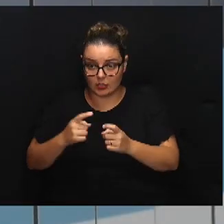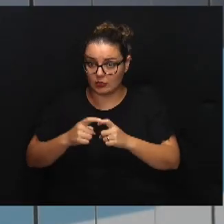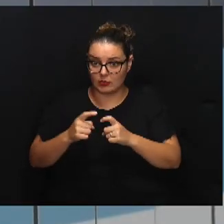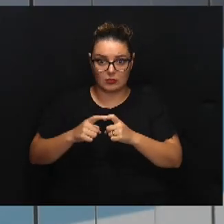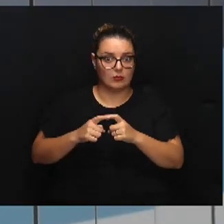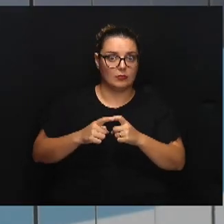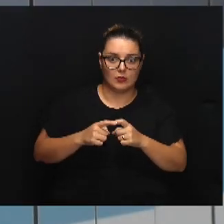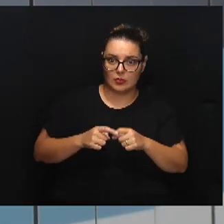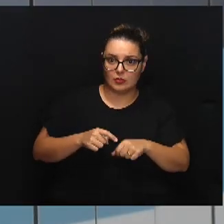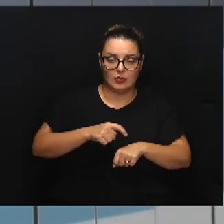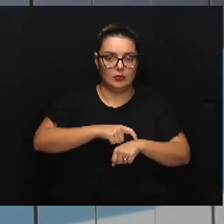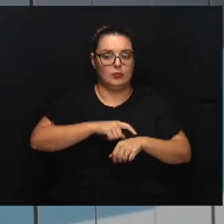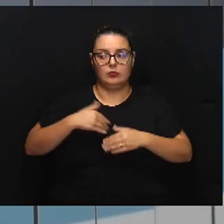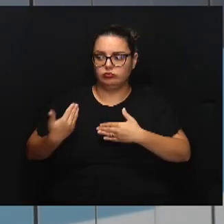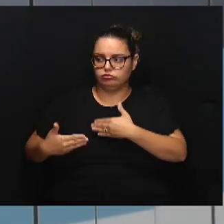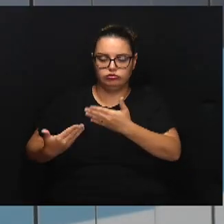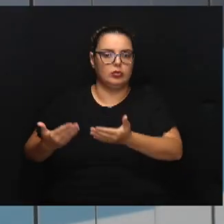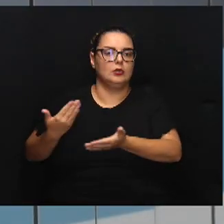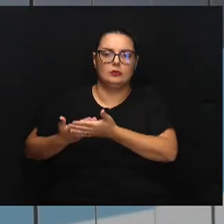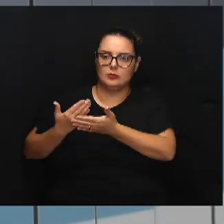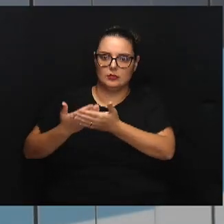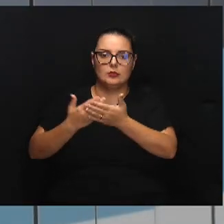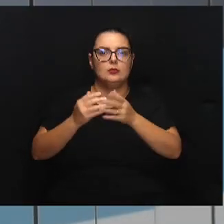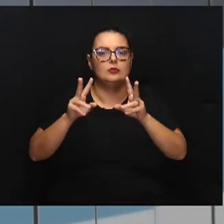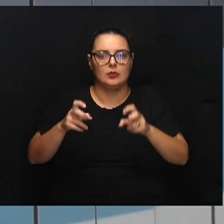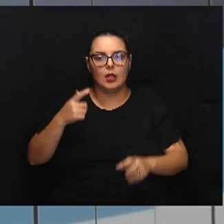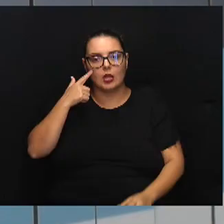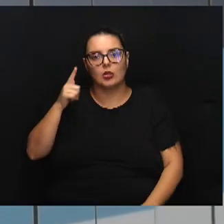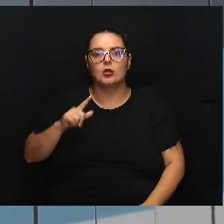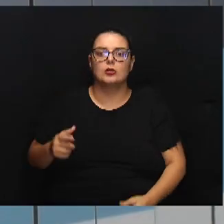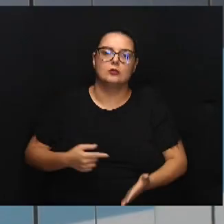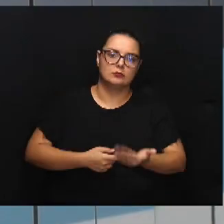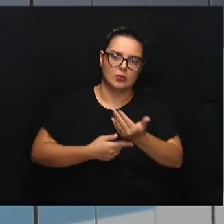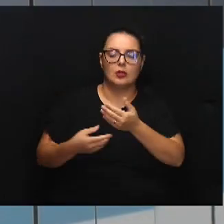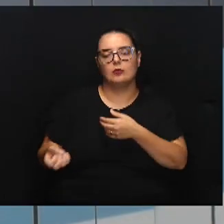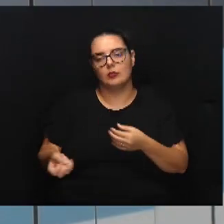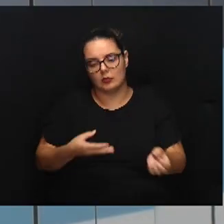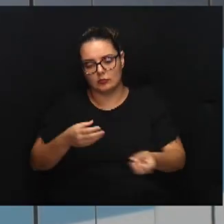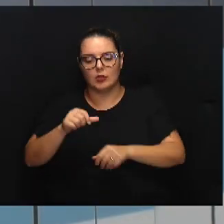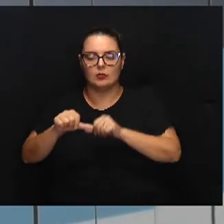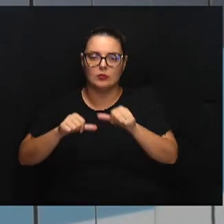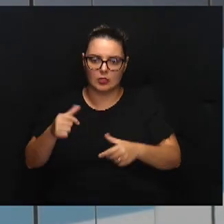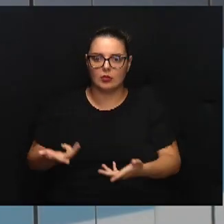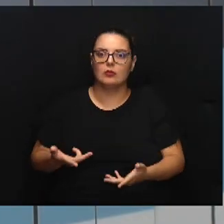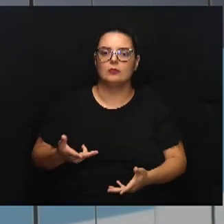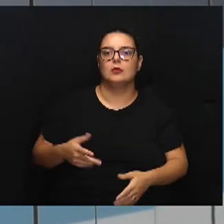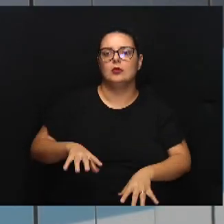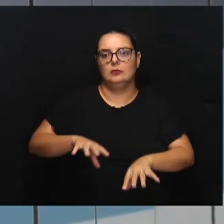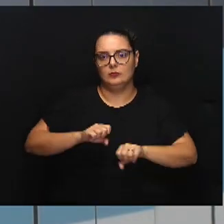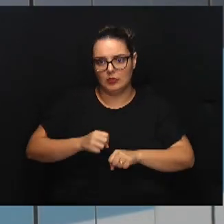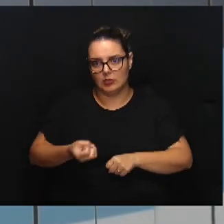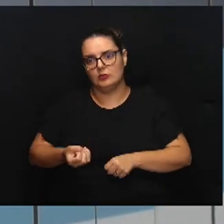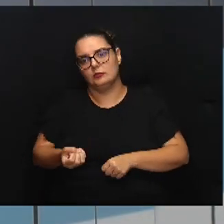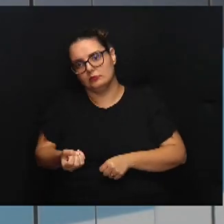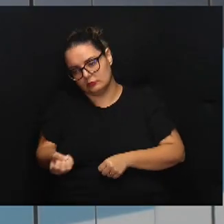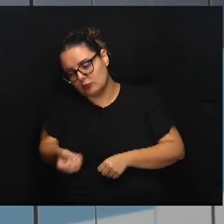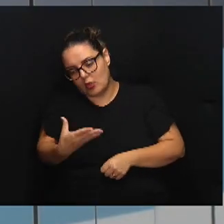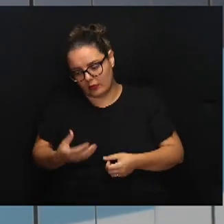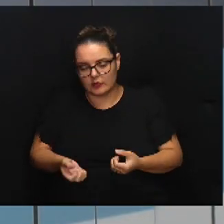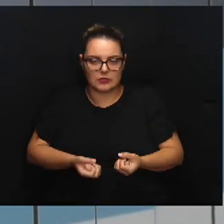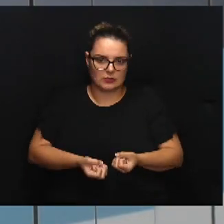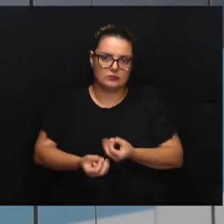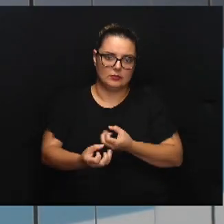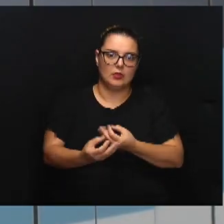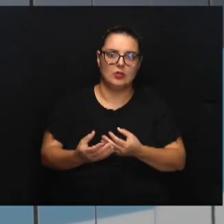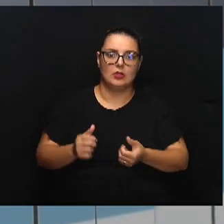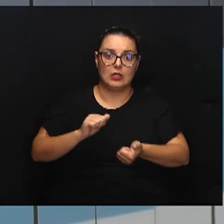longo tempo já de estudos sobre o tema. Claro que as tecnologias elas vão mudando e a gente vai adquirindo novas informações e qualificando cada vez